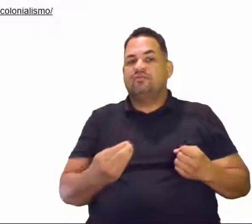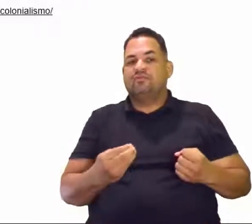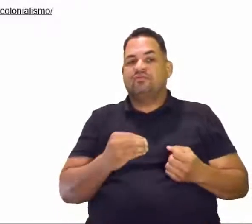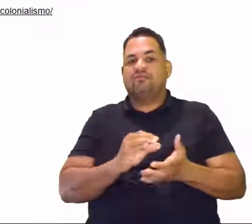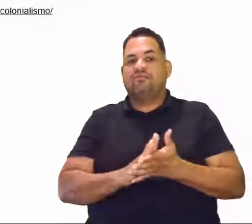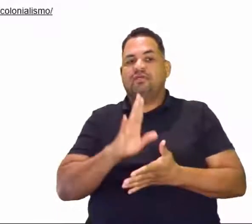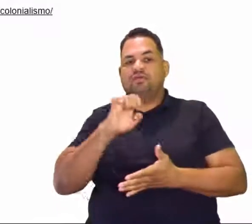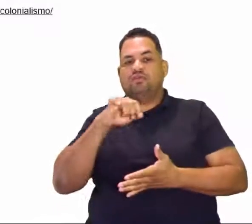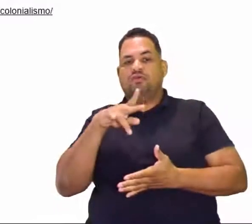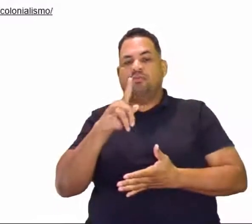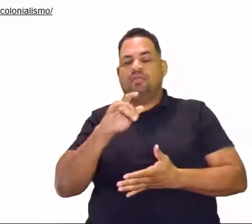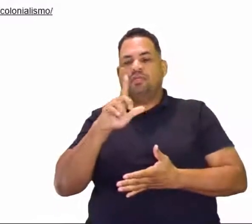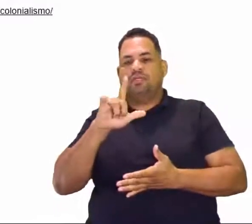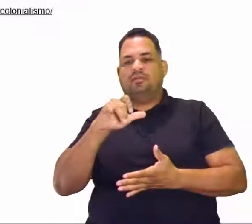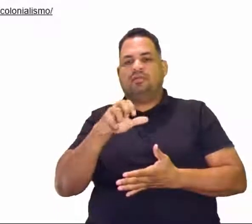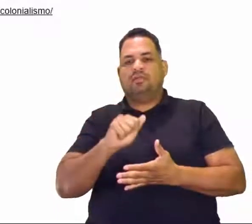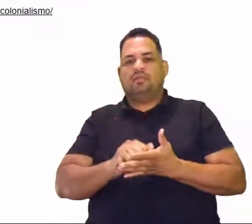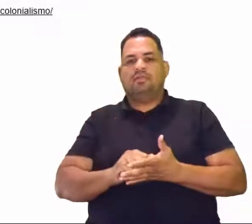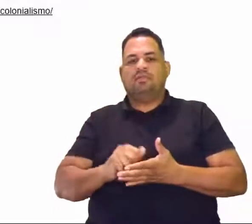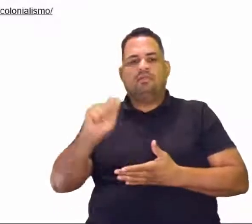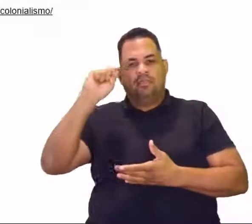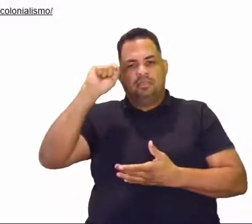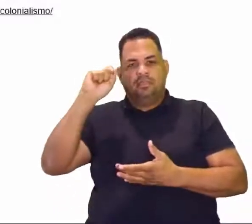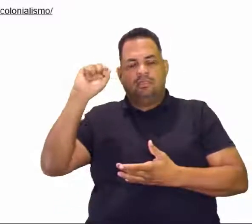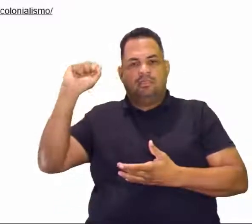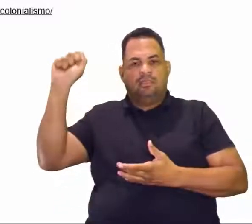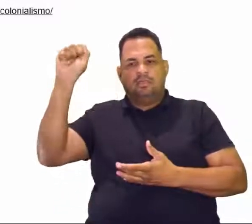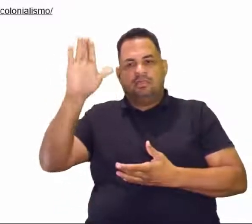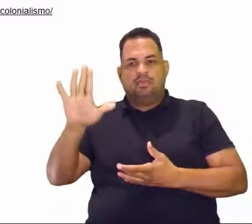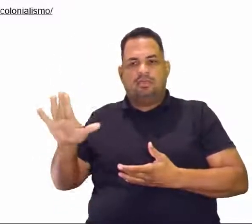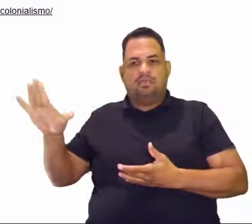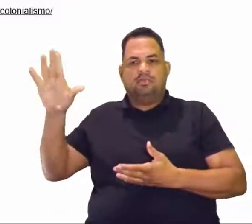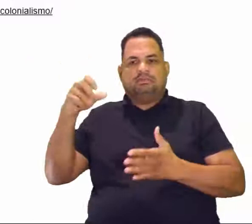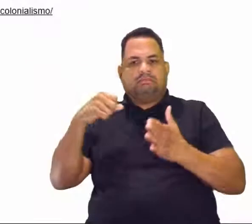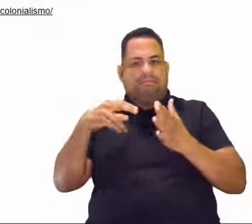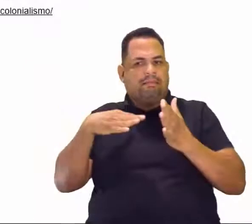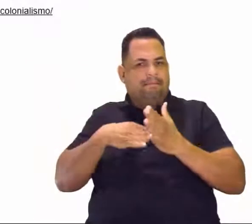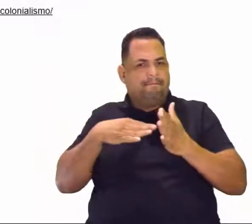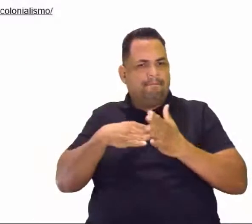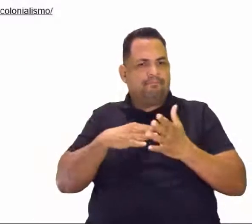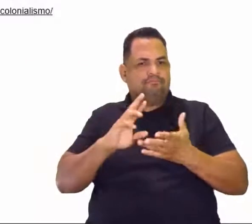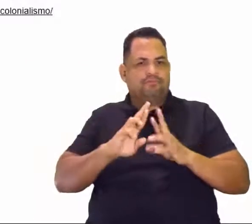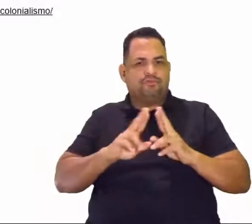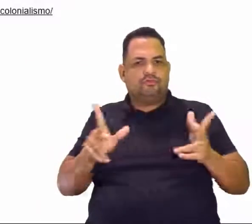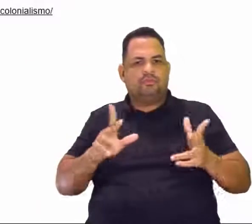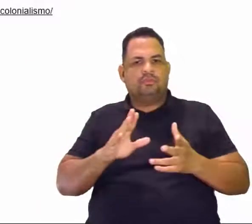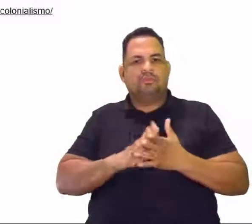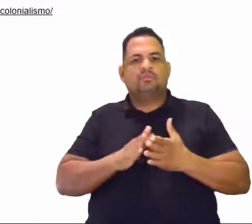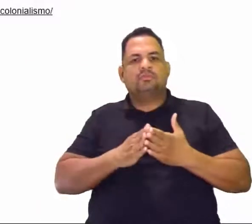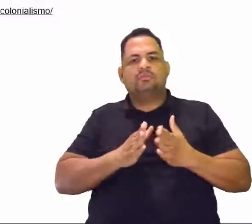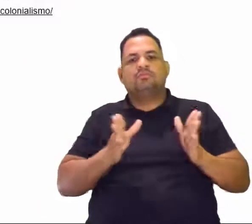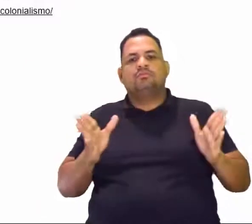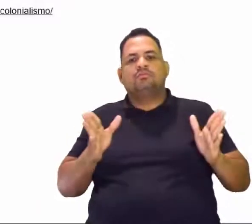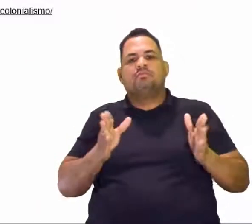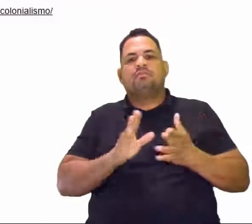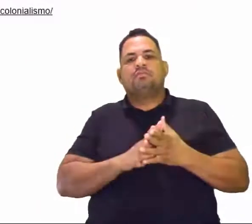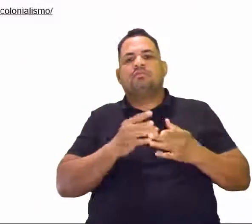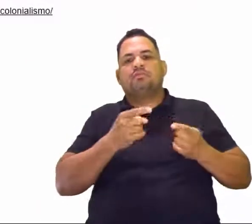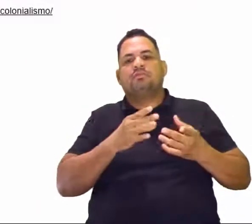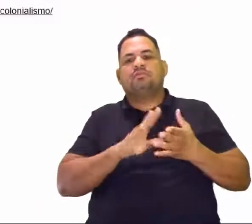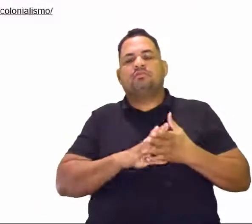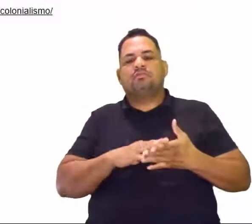o shopping EA Libéria na Ásia apesar de toda a resistência não foi diferente abertura dos mercados